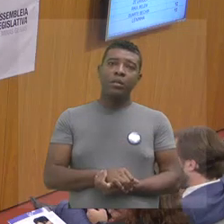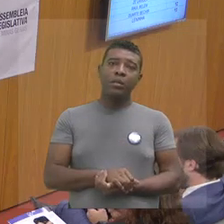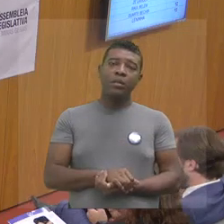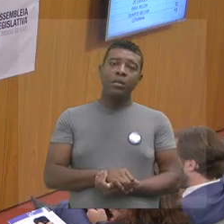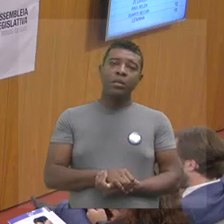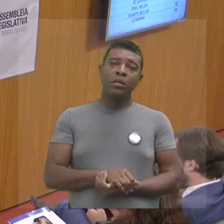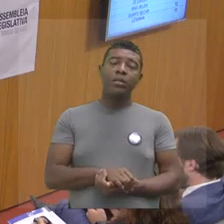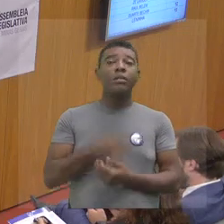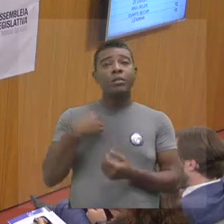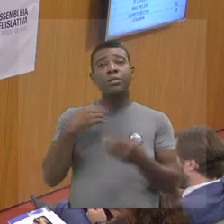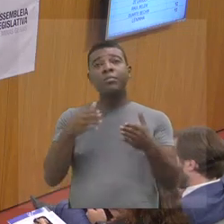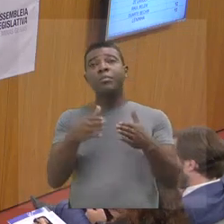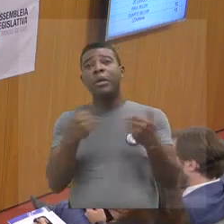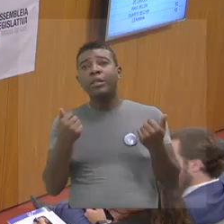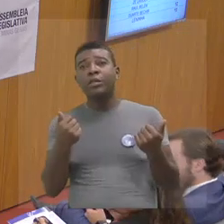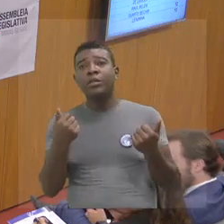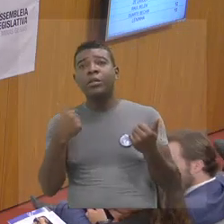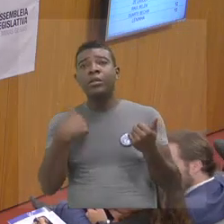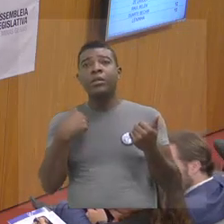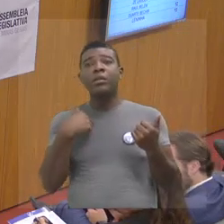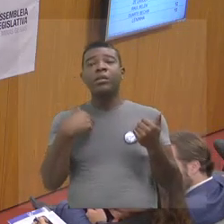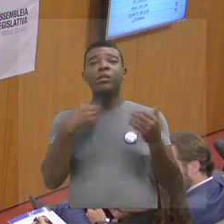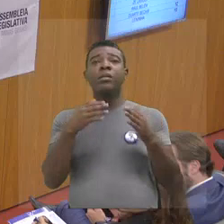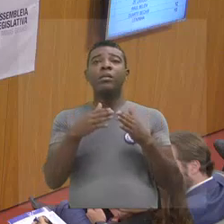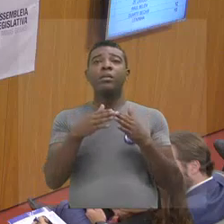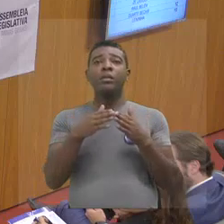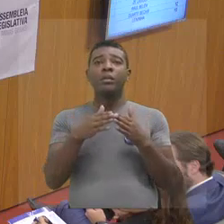eu peço eu peço